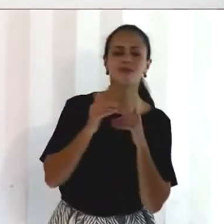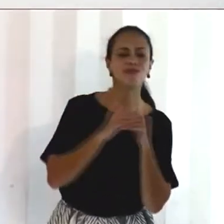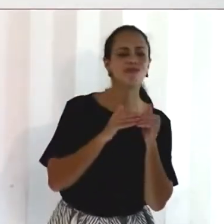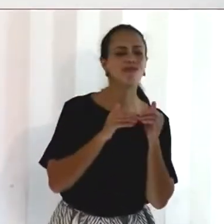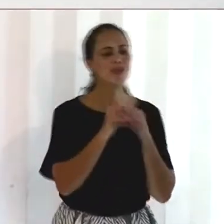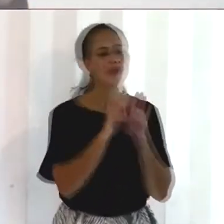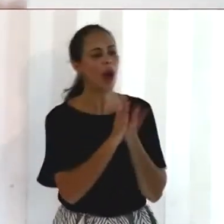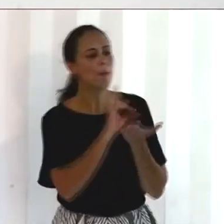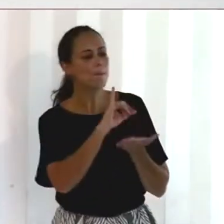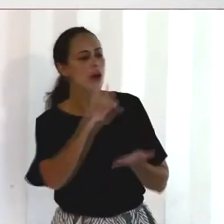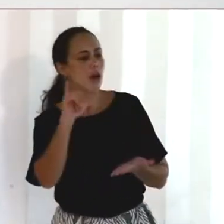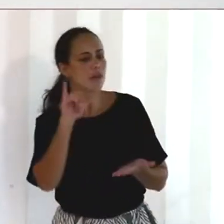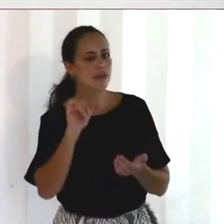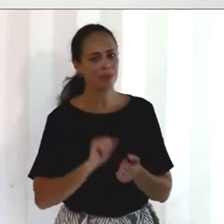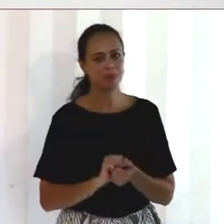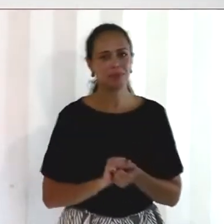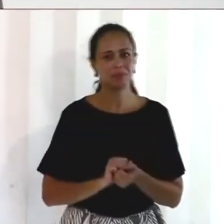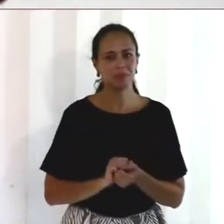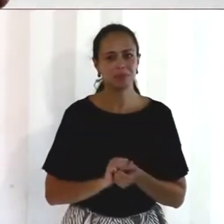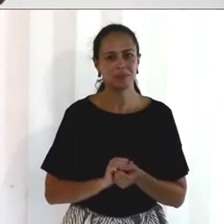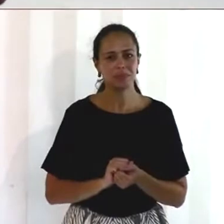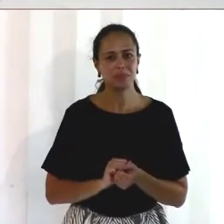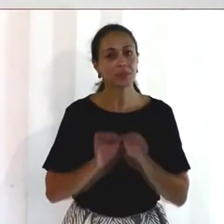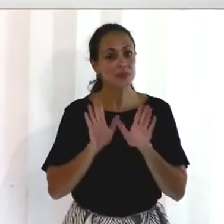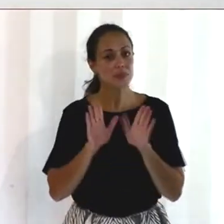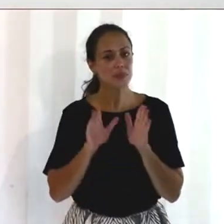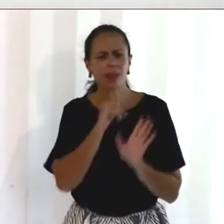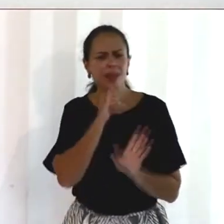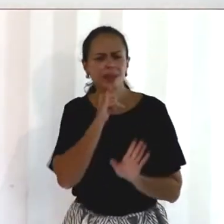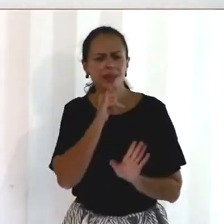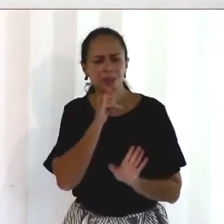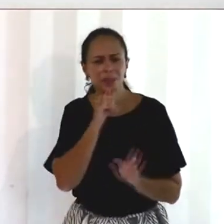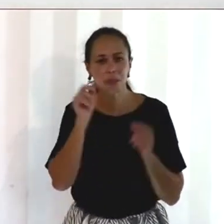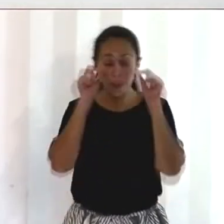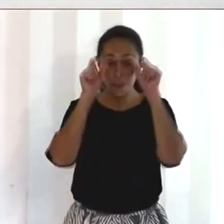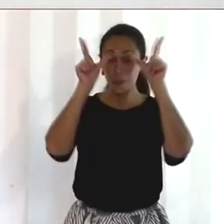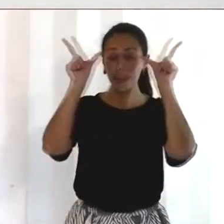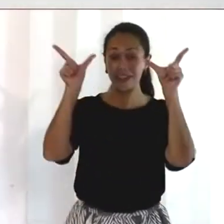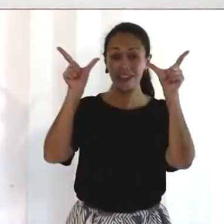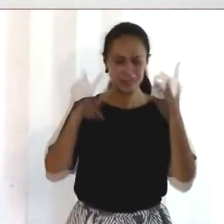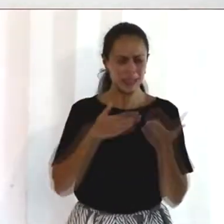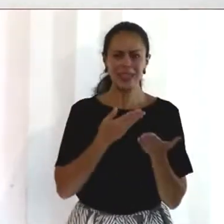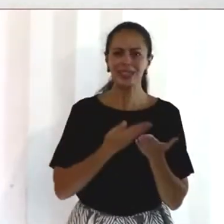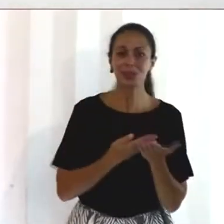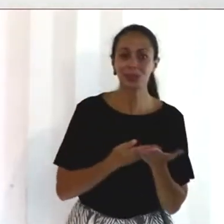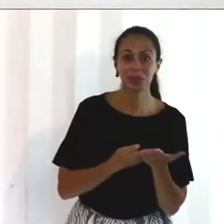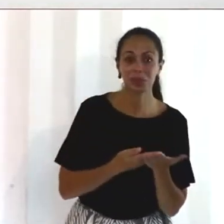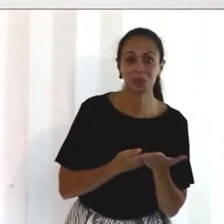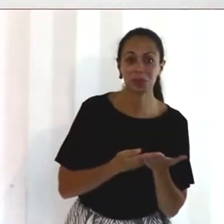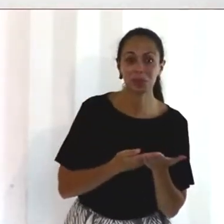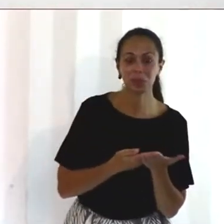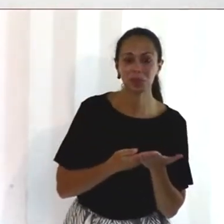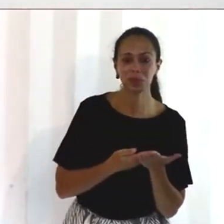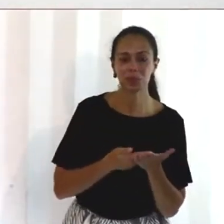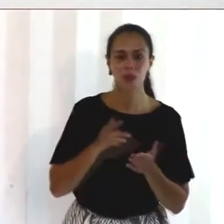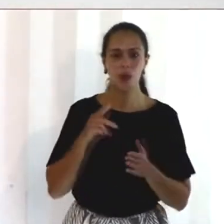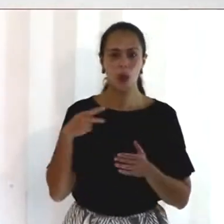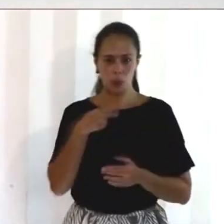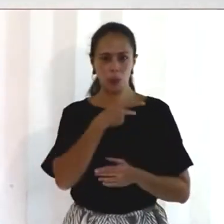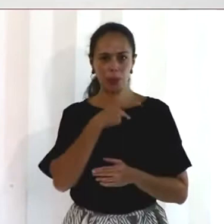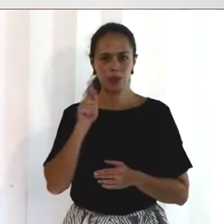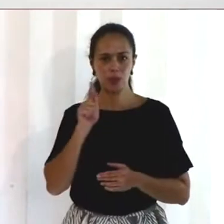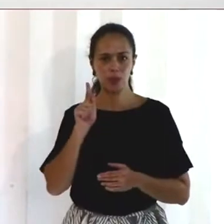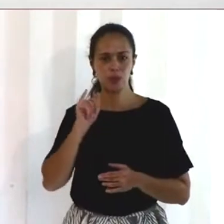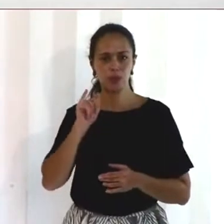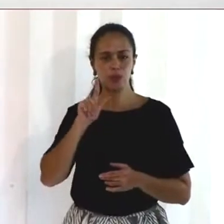E nessa devocional, ela viu, por exemplo, um texto como o reverendo Gilberto leu, a questão do espinho na carne. Paulo tinha um